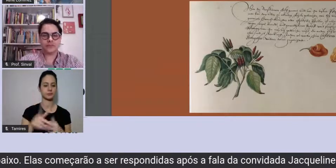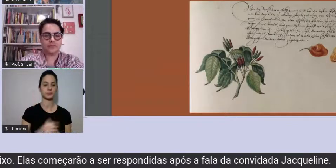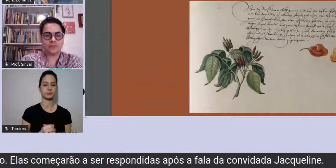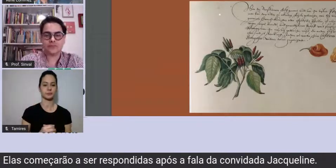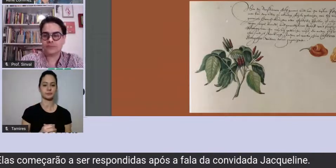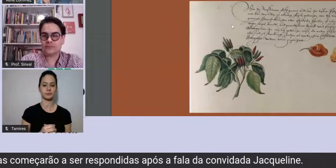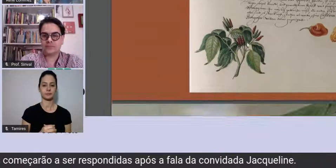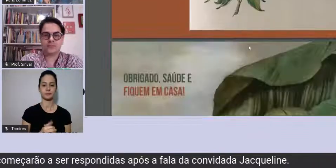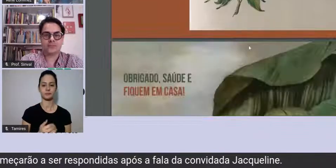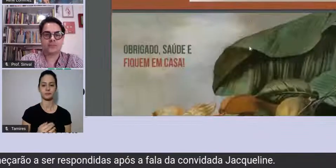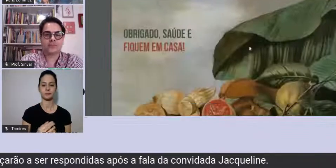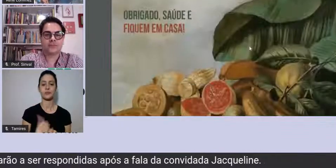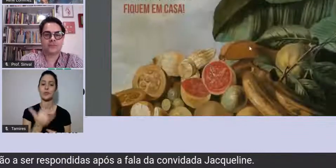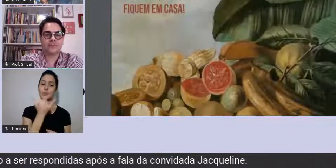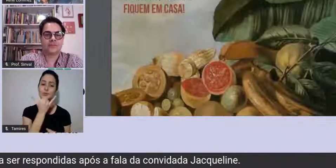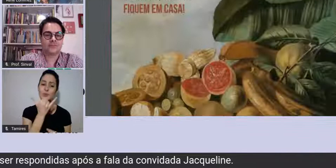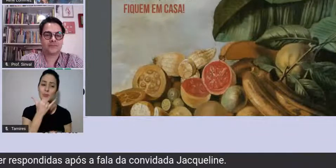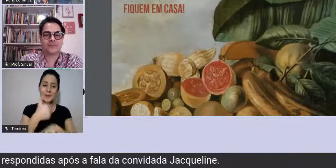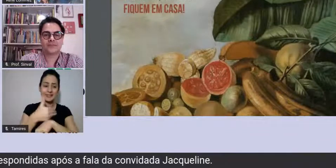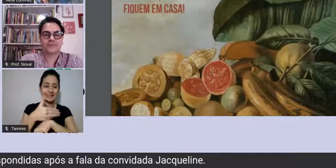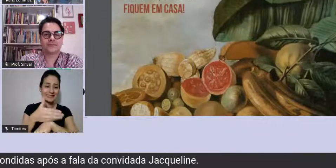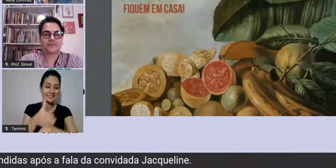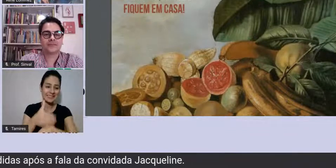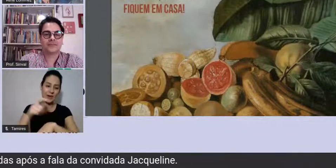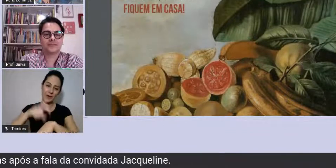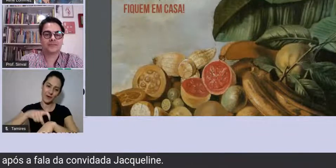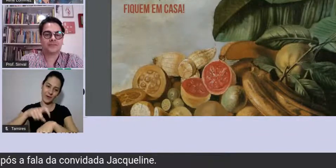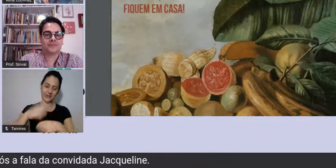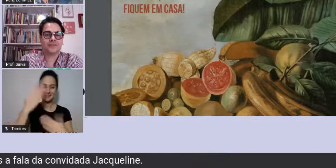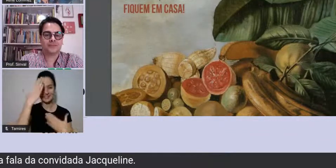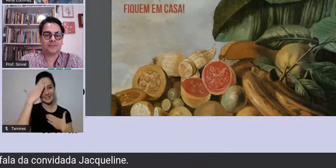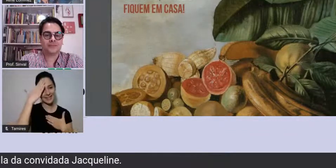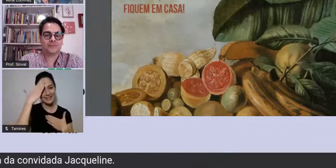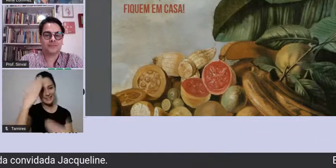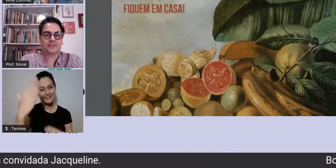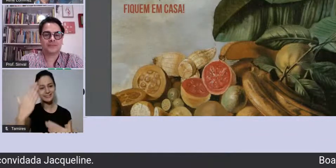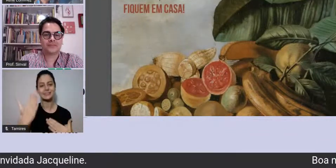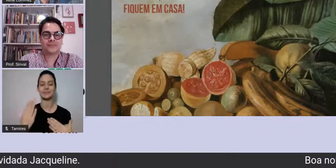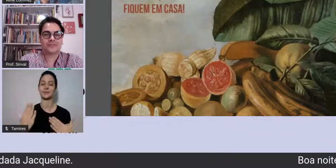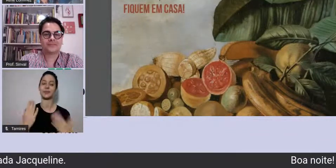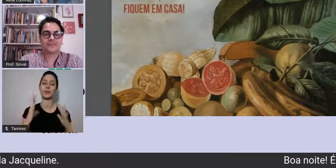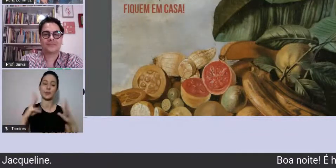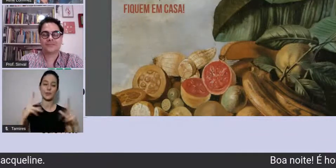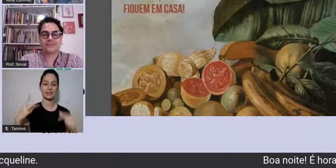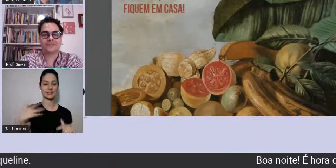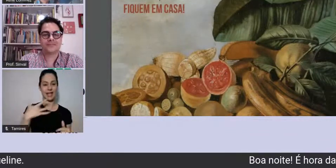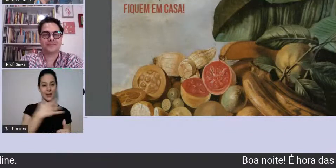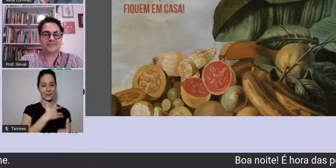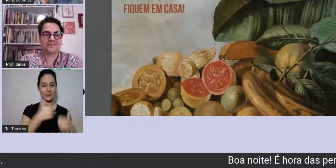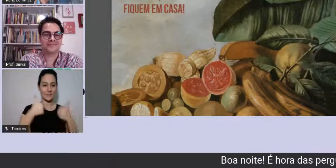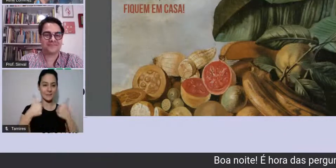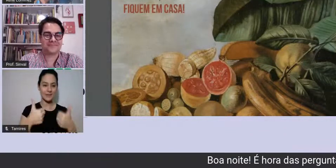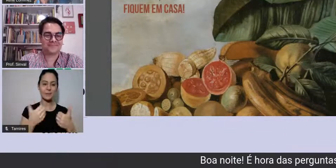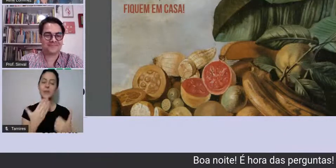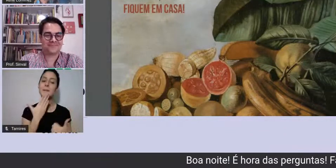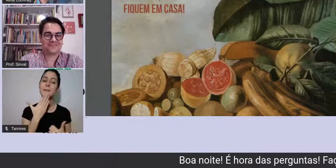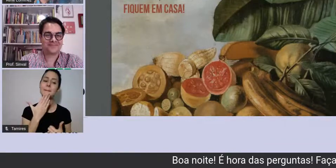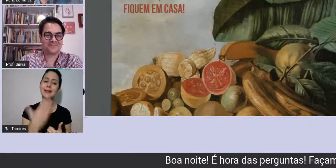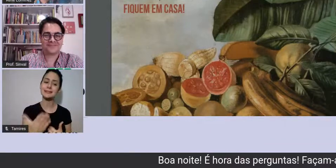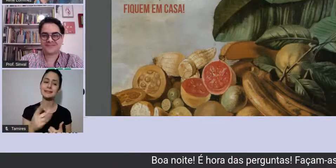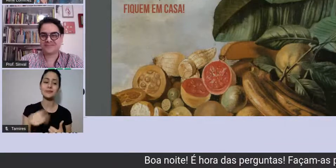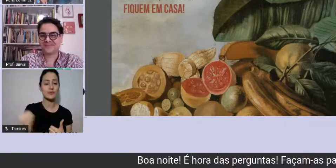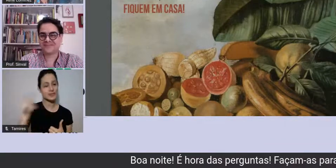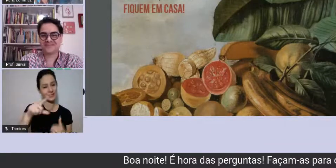então, desculpa por ter passado o horário, agradeço, obrigado, desejo a todos saúde e peço encarecidamente que